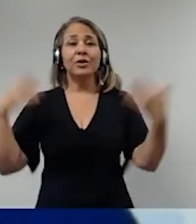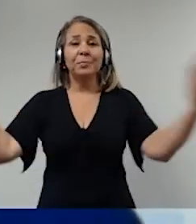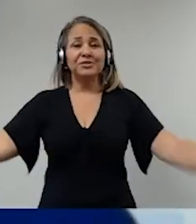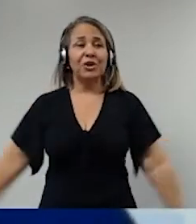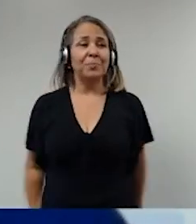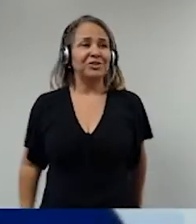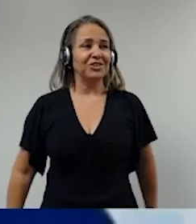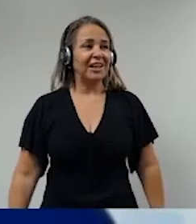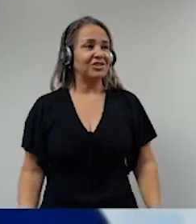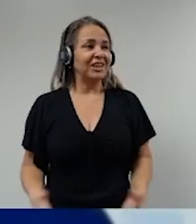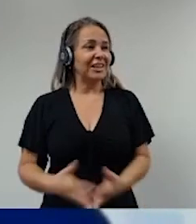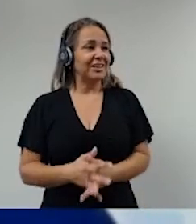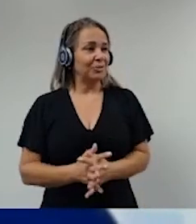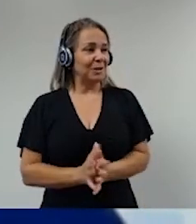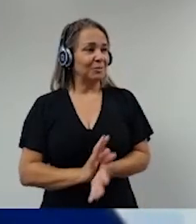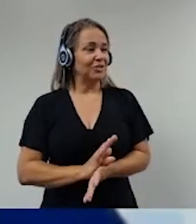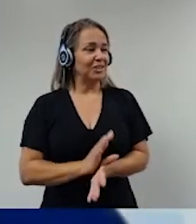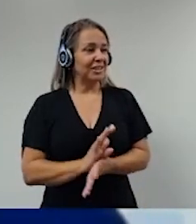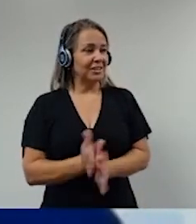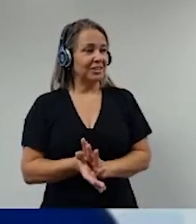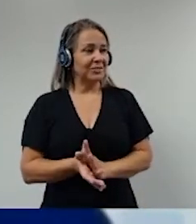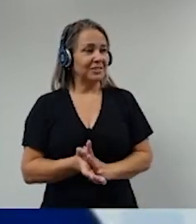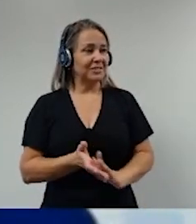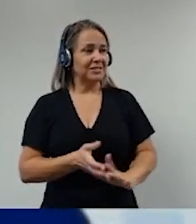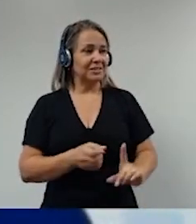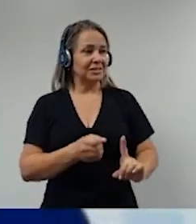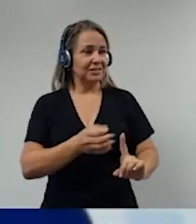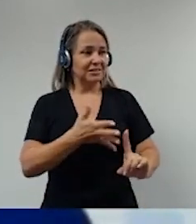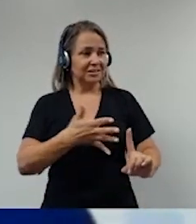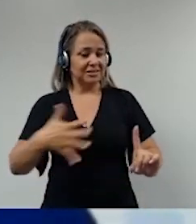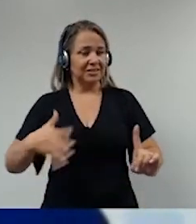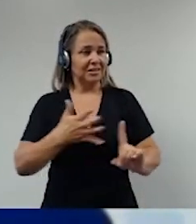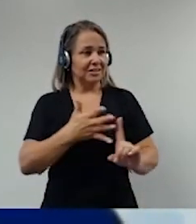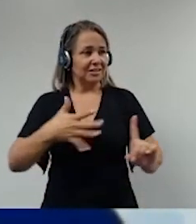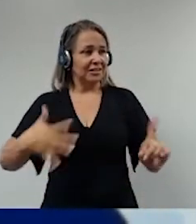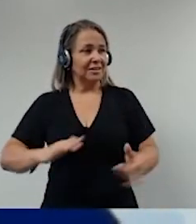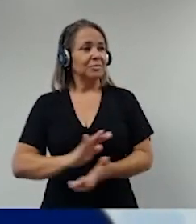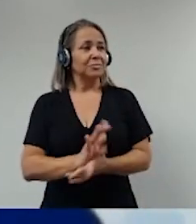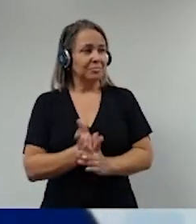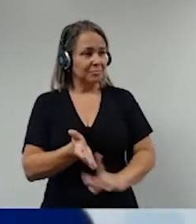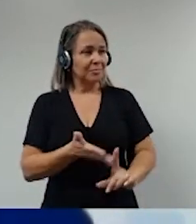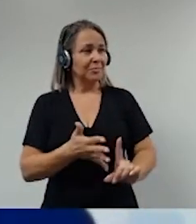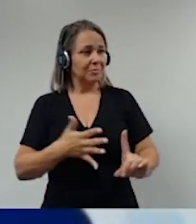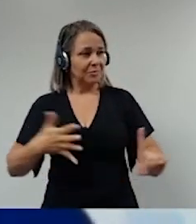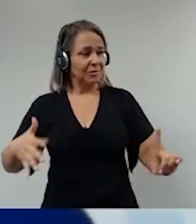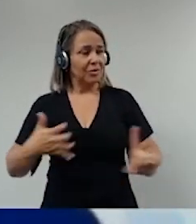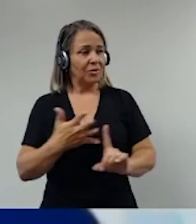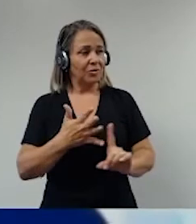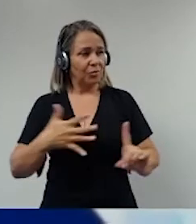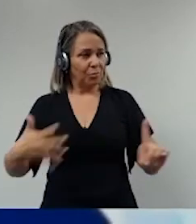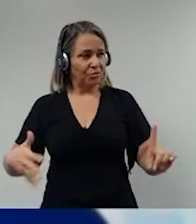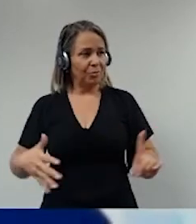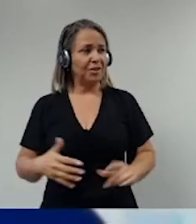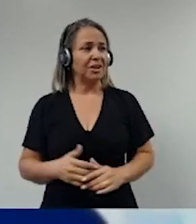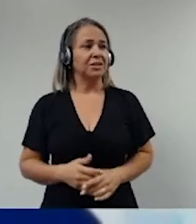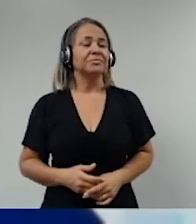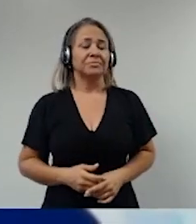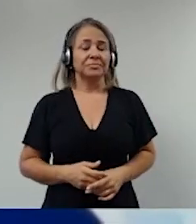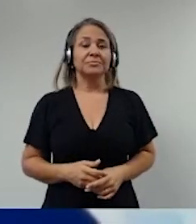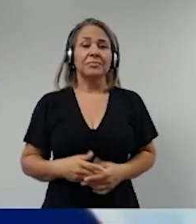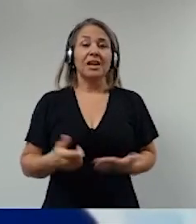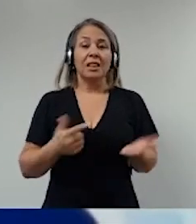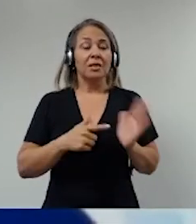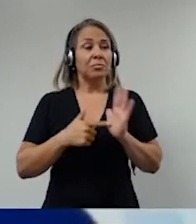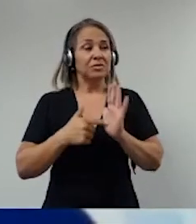próprio livro fala das quadras para o mundo. Você que não é do mundo do direito e que tem demonstrado que